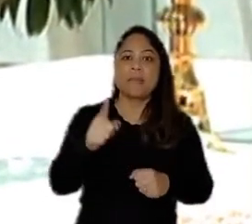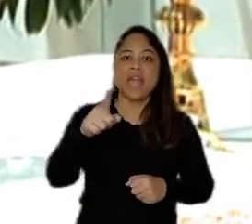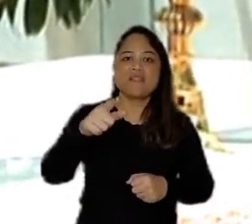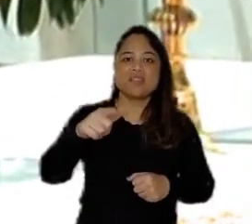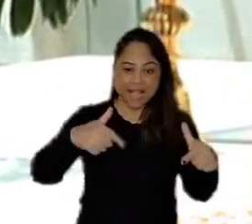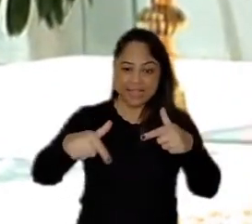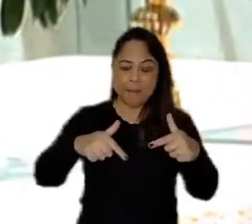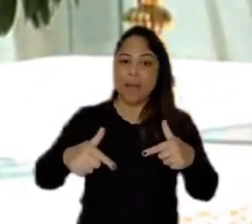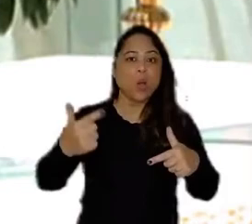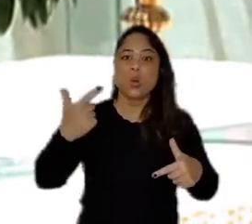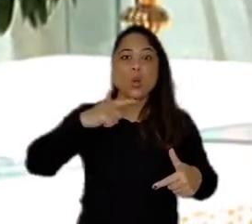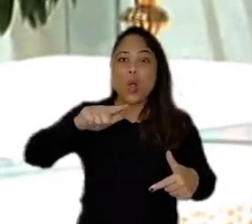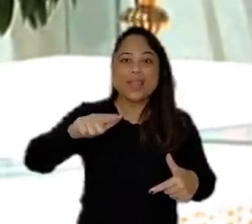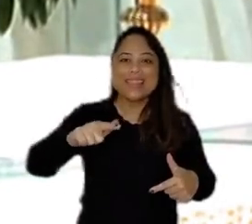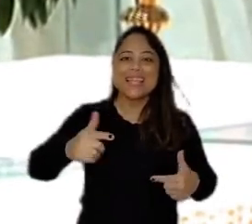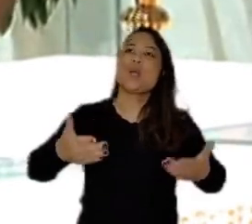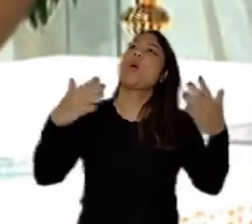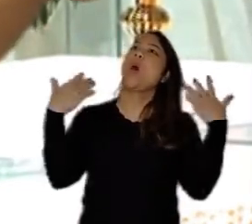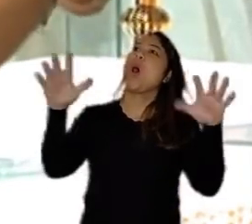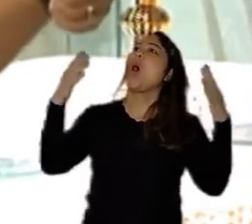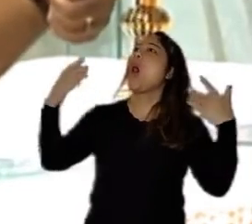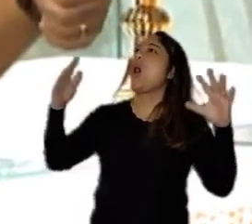você. Diga aleluia.